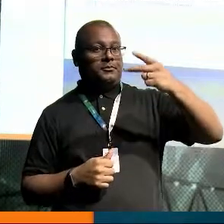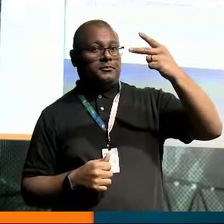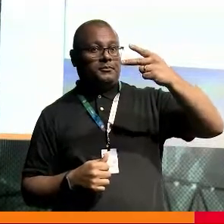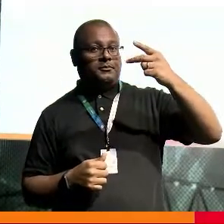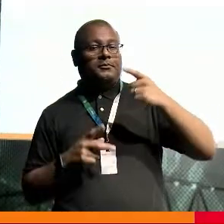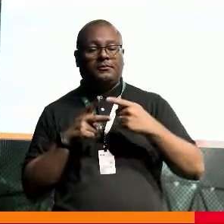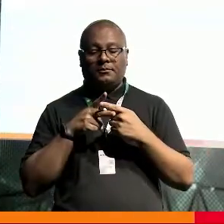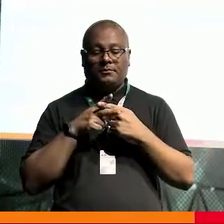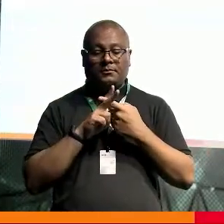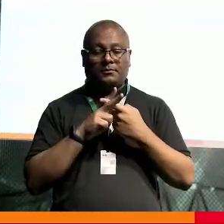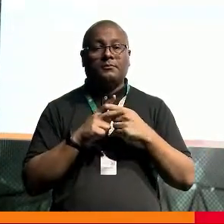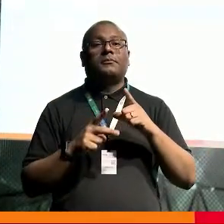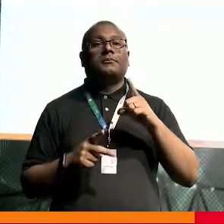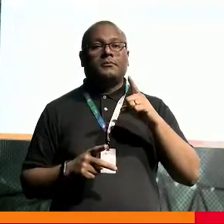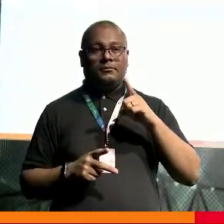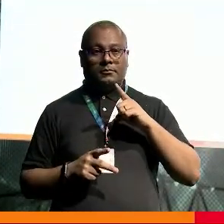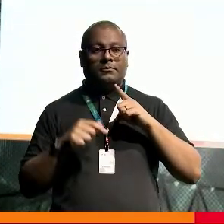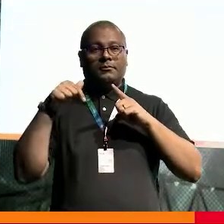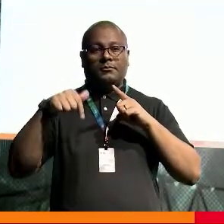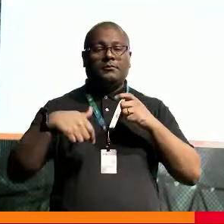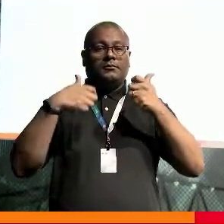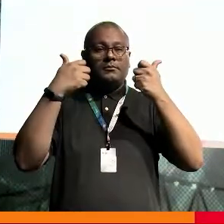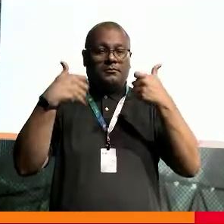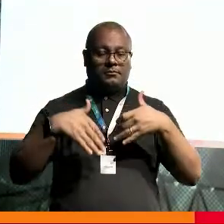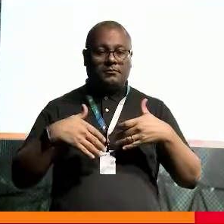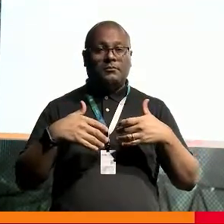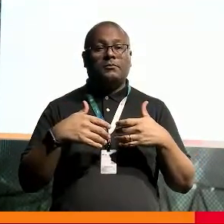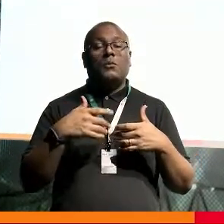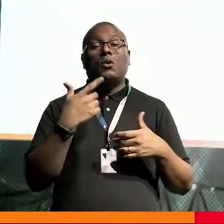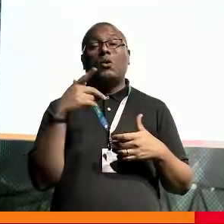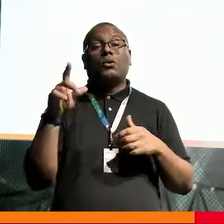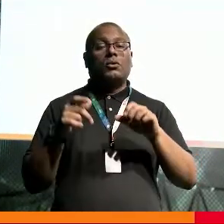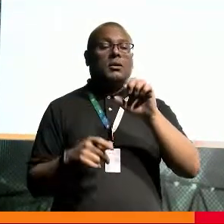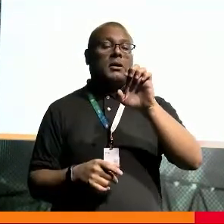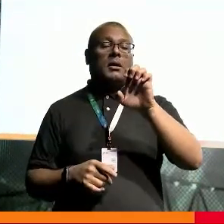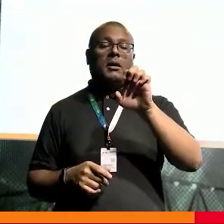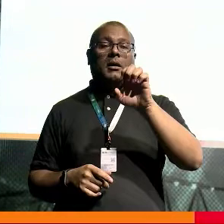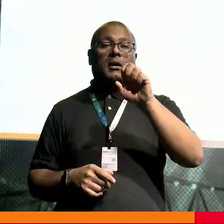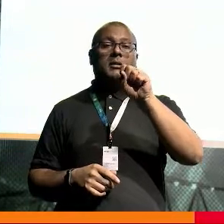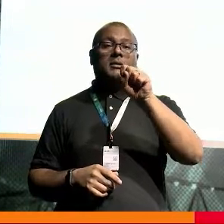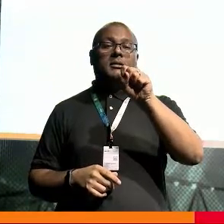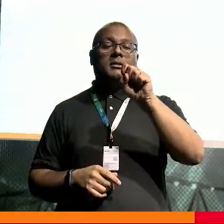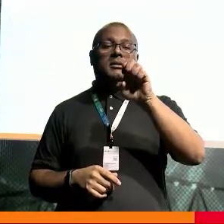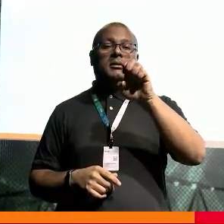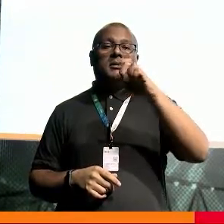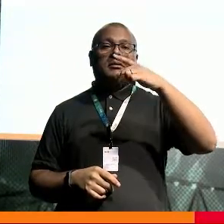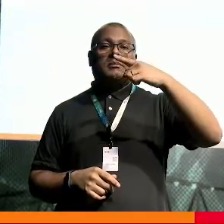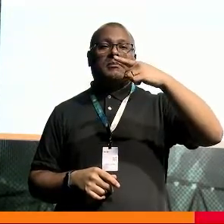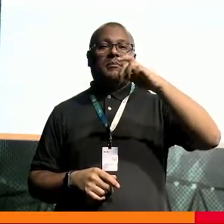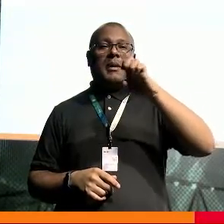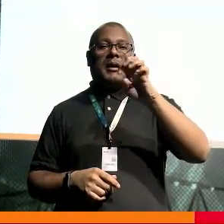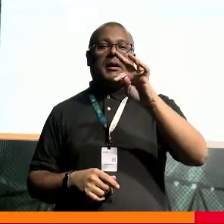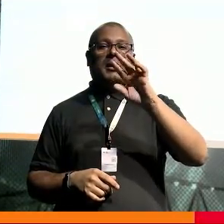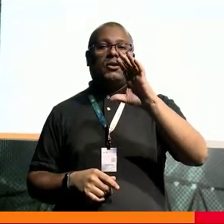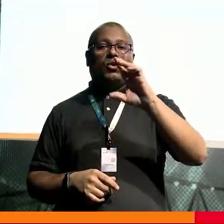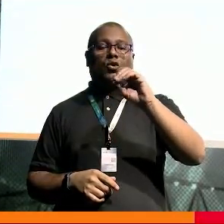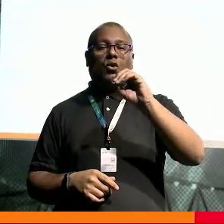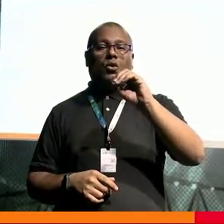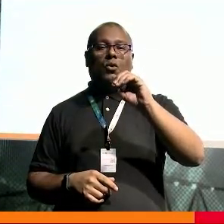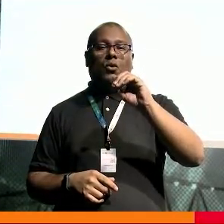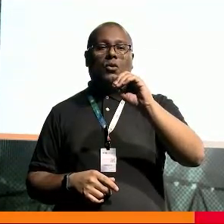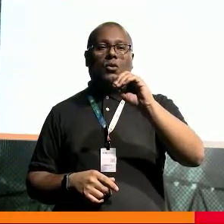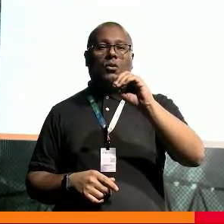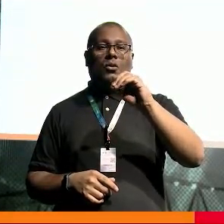segunda ferramenta que a gente vai falar aqui é o Spectral Accessibility, que eu cometi um erro, na verdade, o